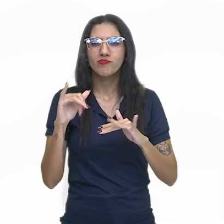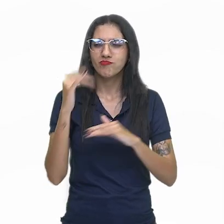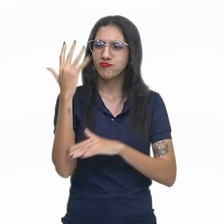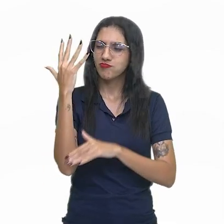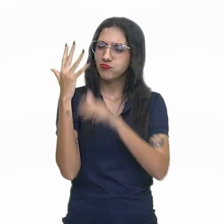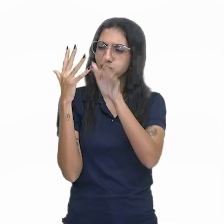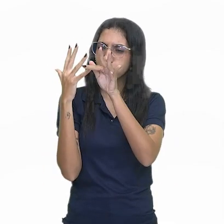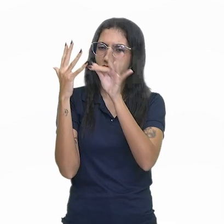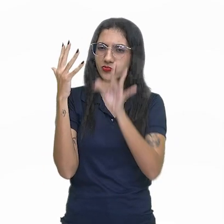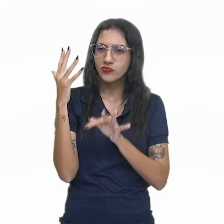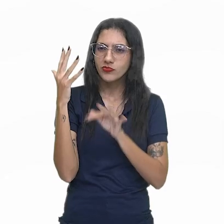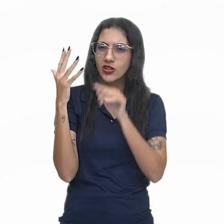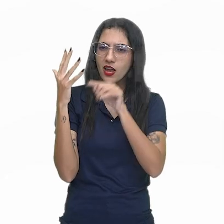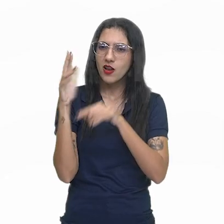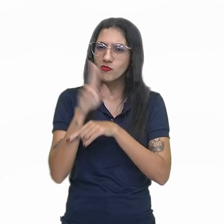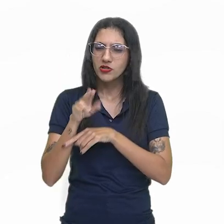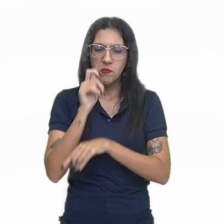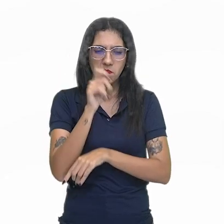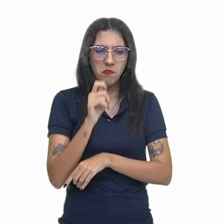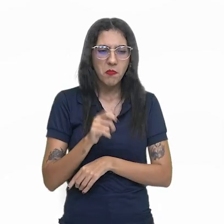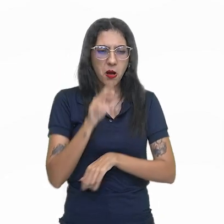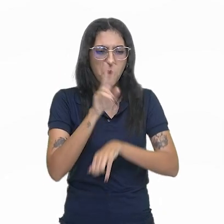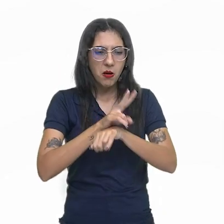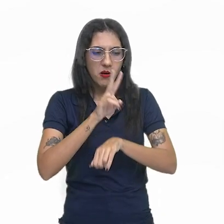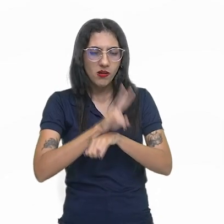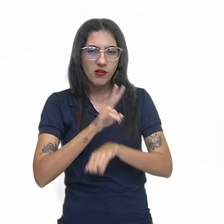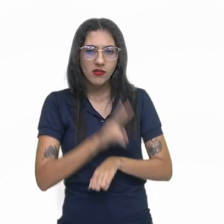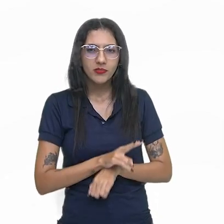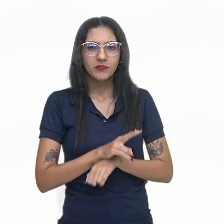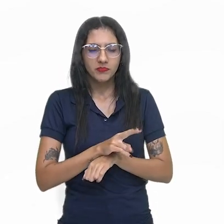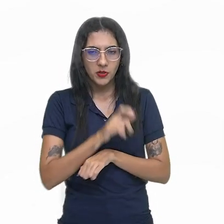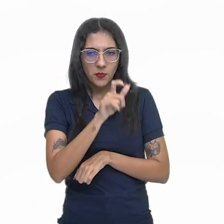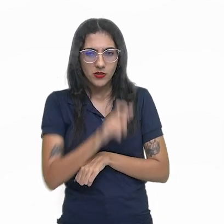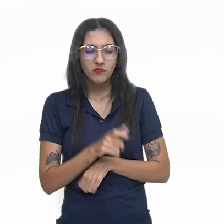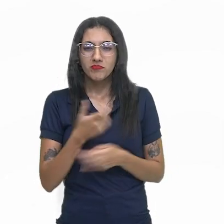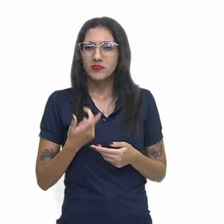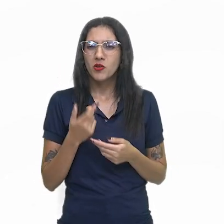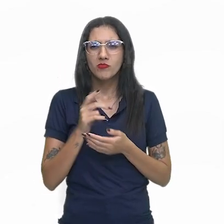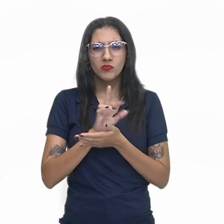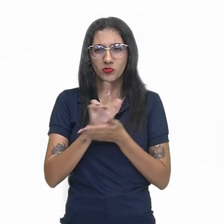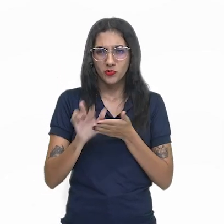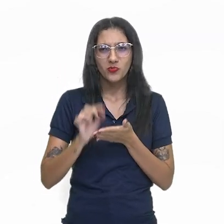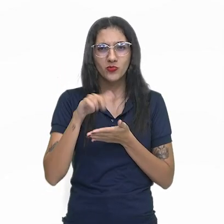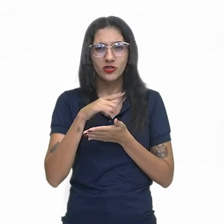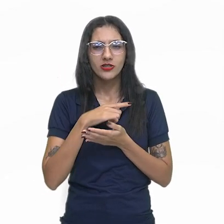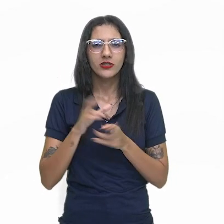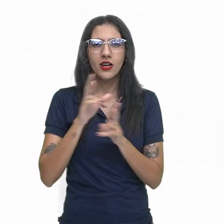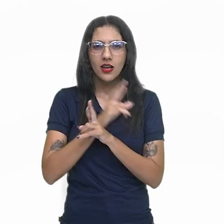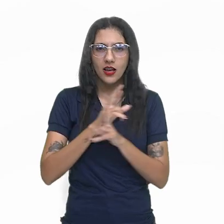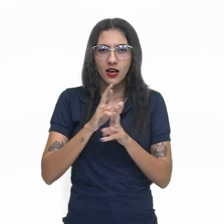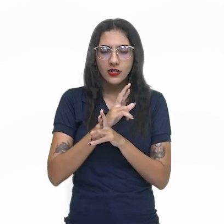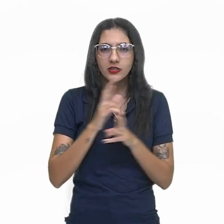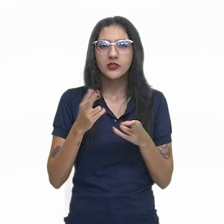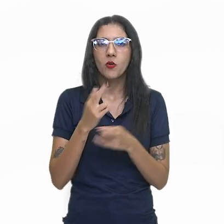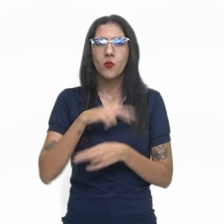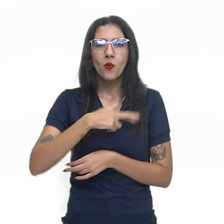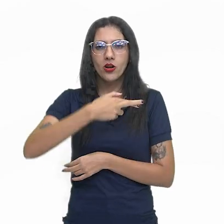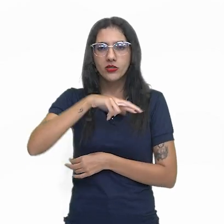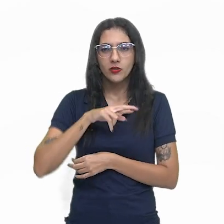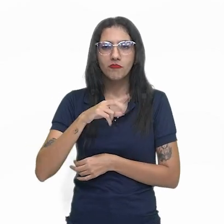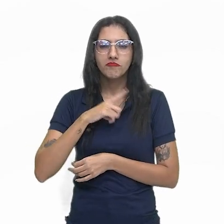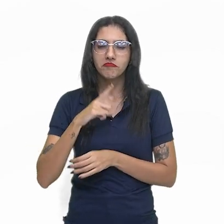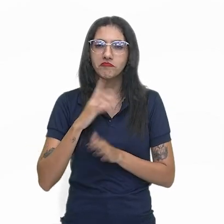momento da benzeção. Tudo isso, gente, caracteriza o pluralismo interreligioso que existe na